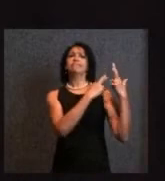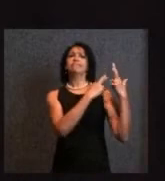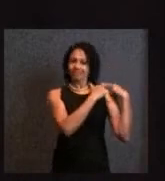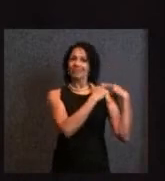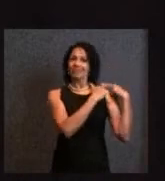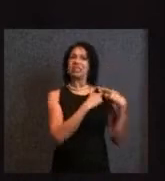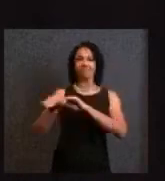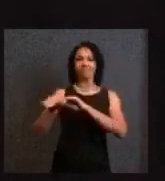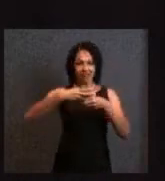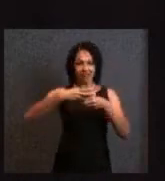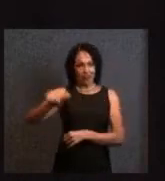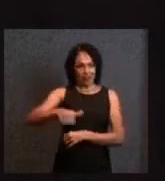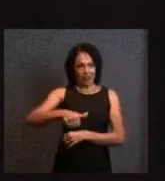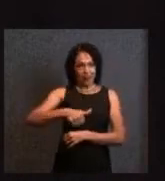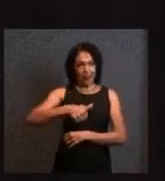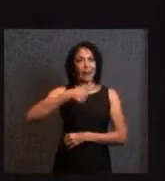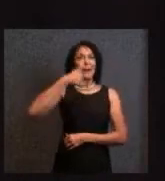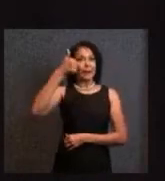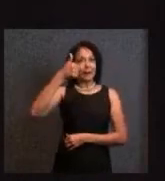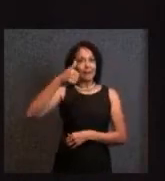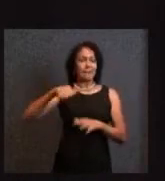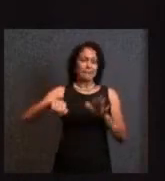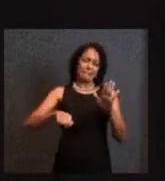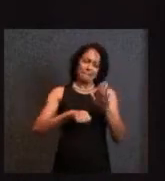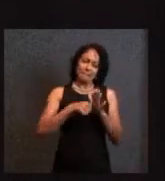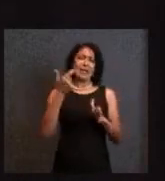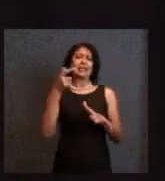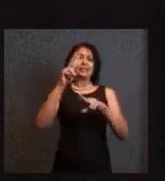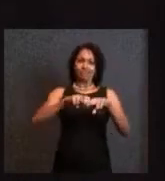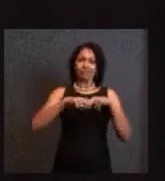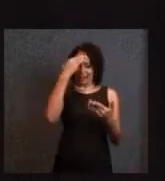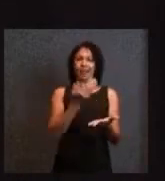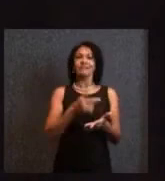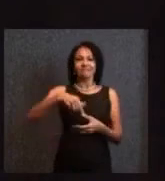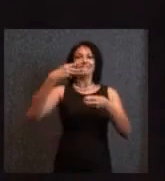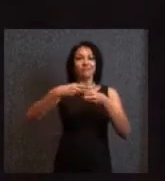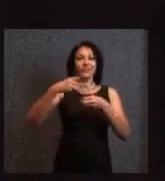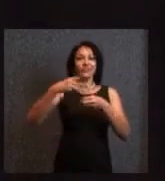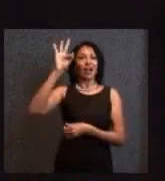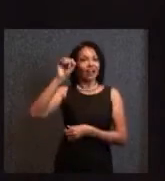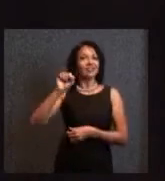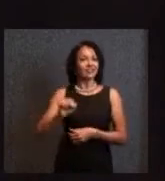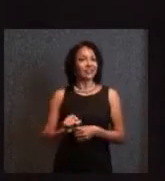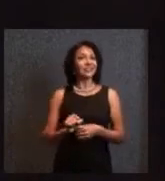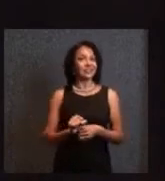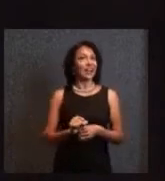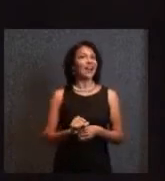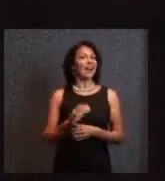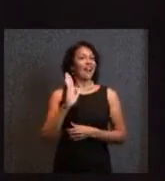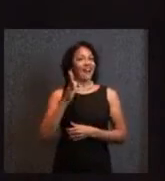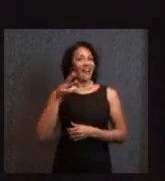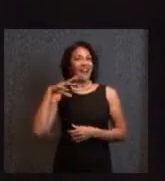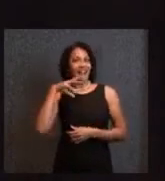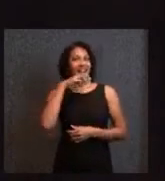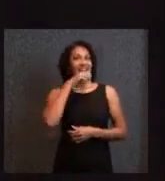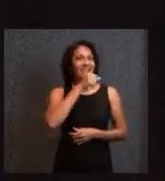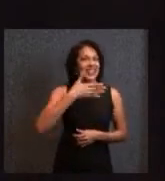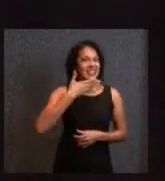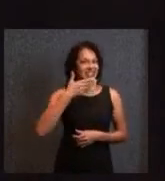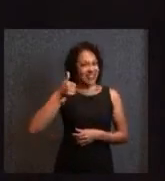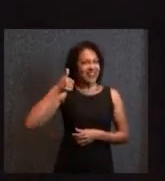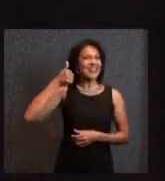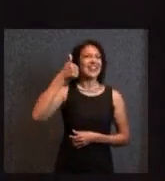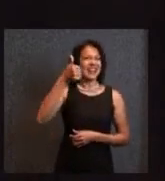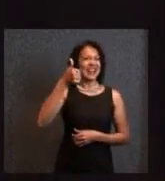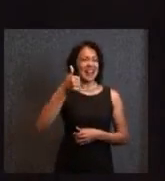nós estamos aqui e nós acreditamos que Feira de Santana, muito em breve, vai figurar entre as redes com